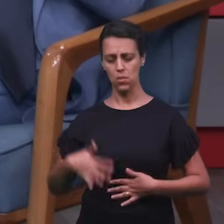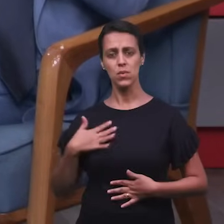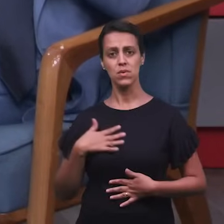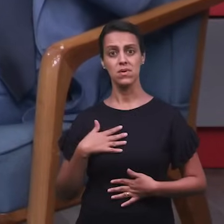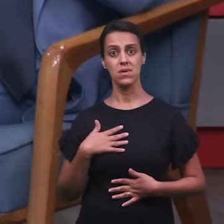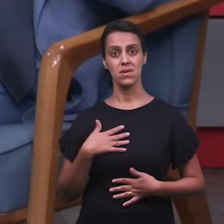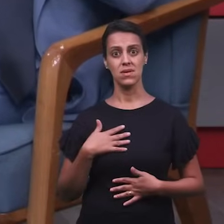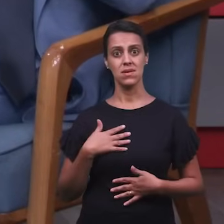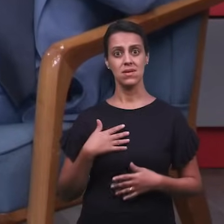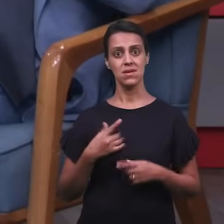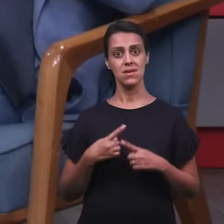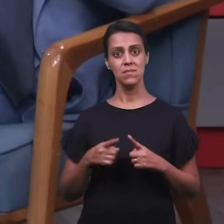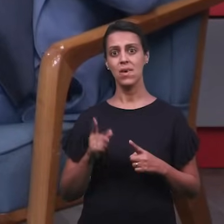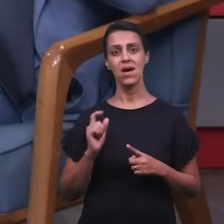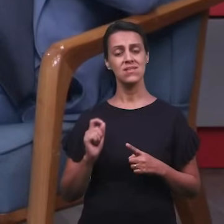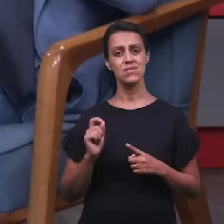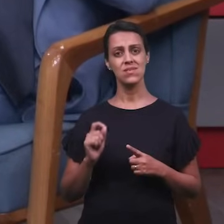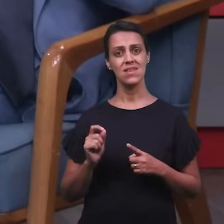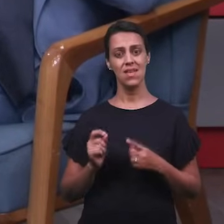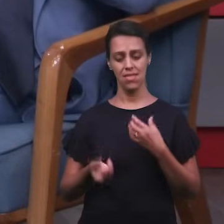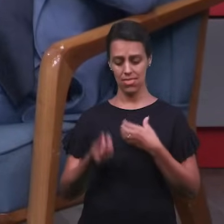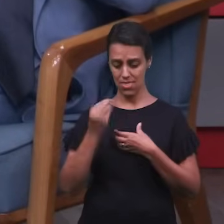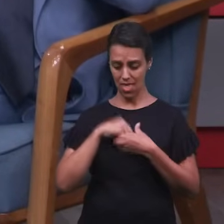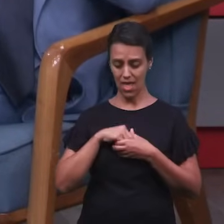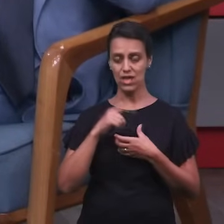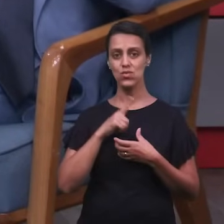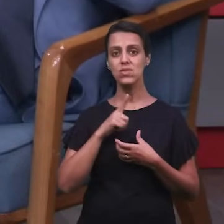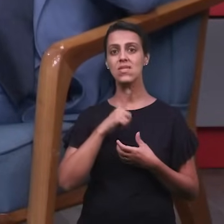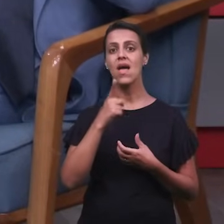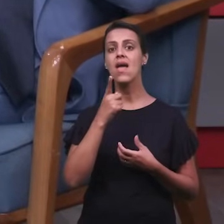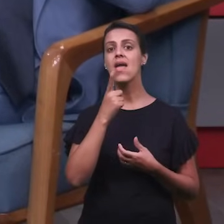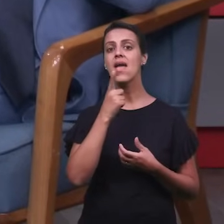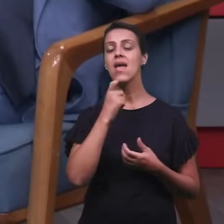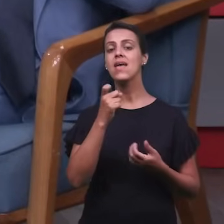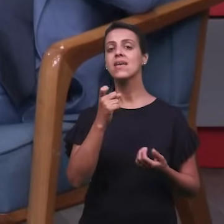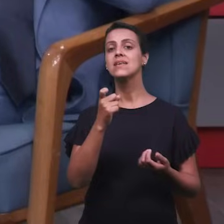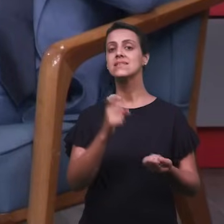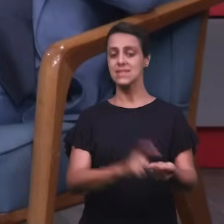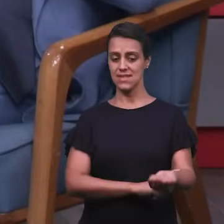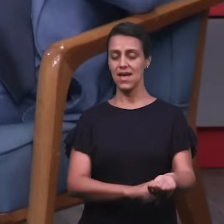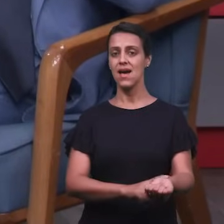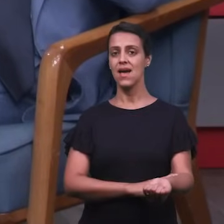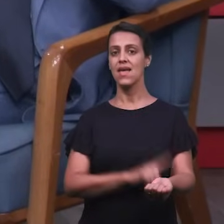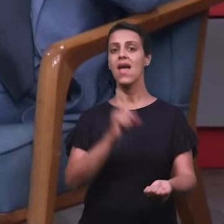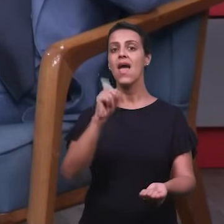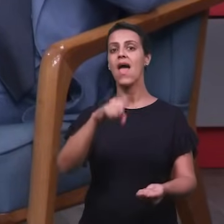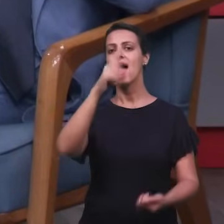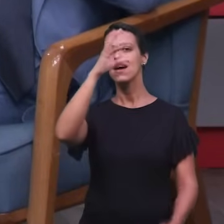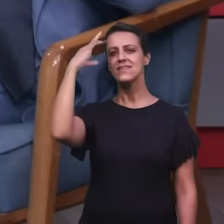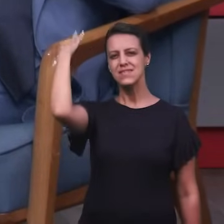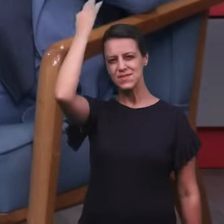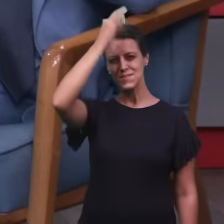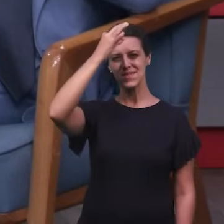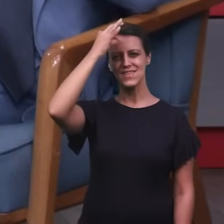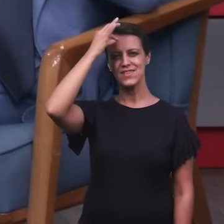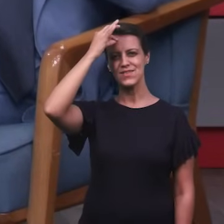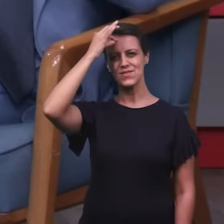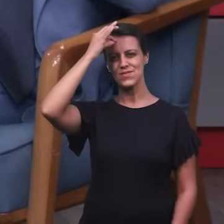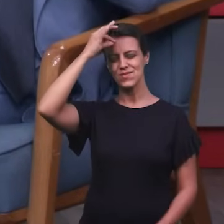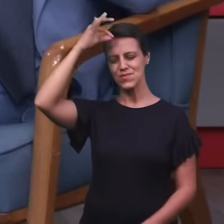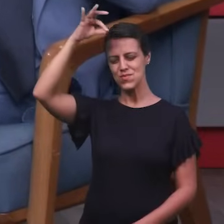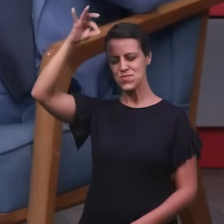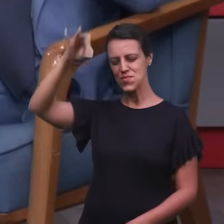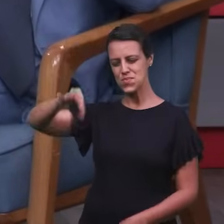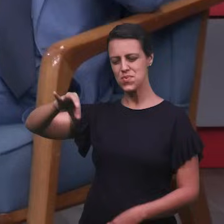quem opera dentro desse corpo é o seu espírito. Então, meus irmãos, o que o Senhor Jesus está mostrando